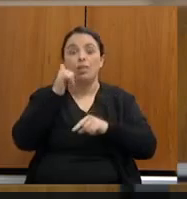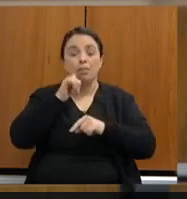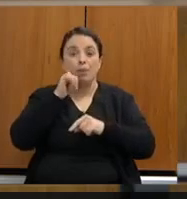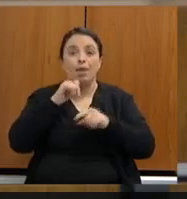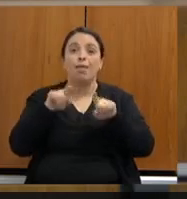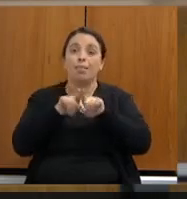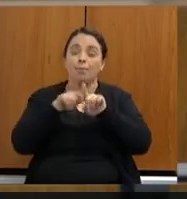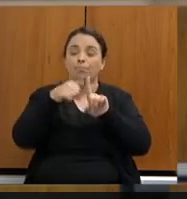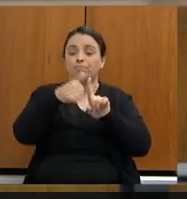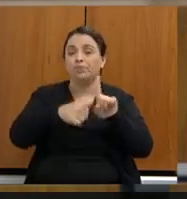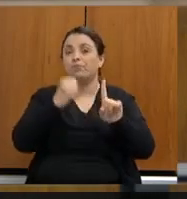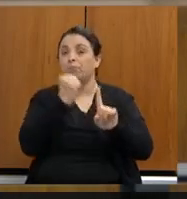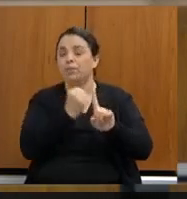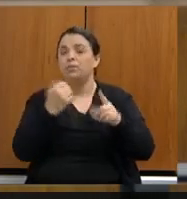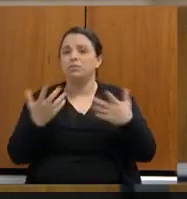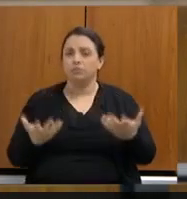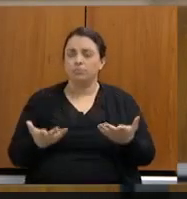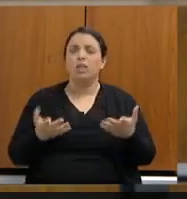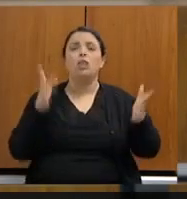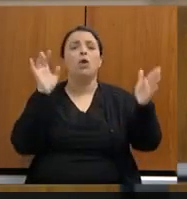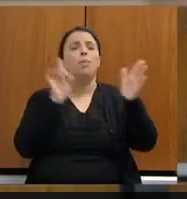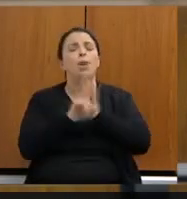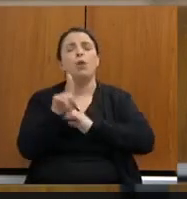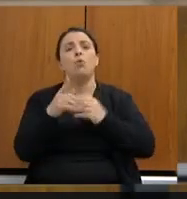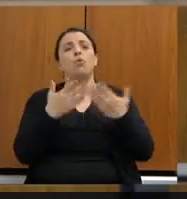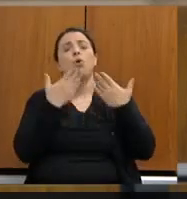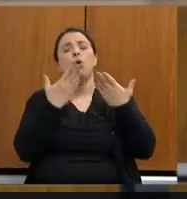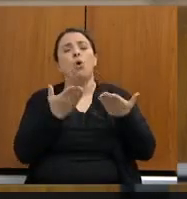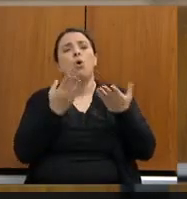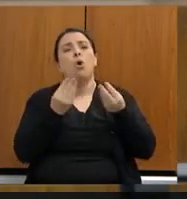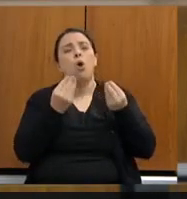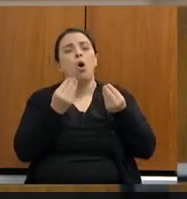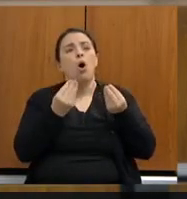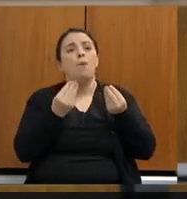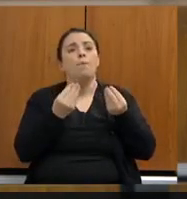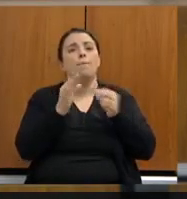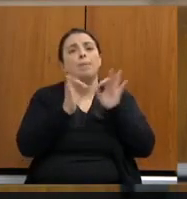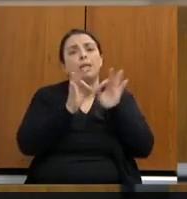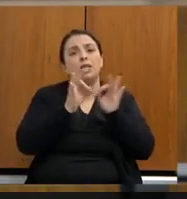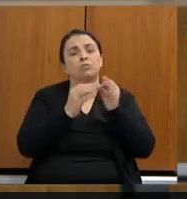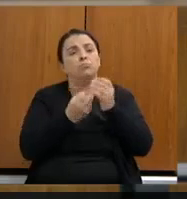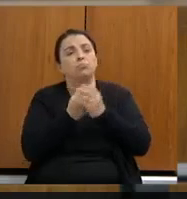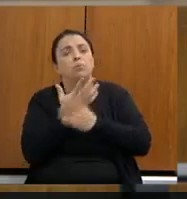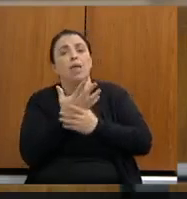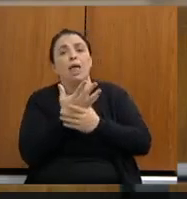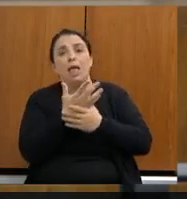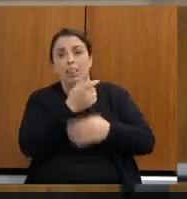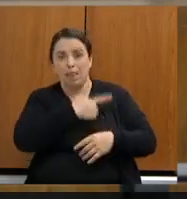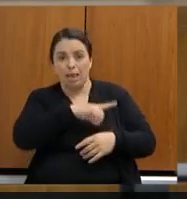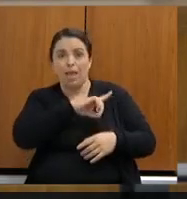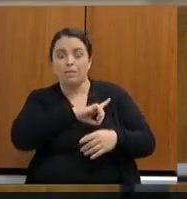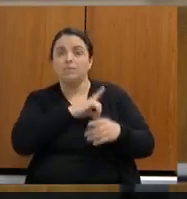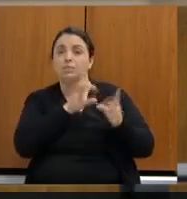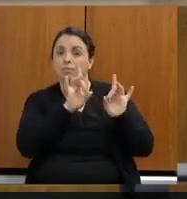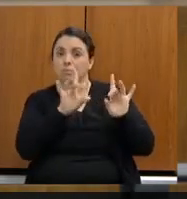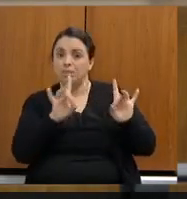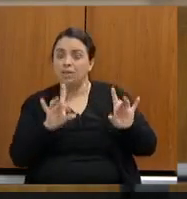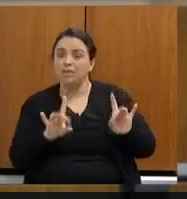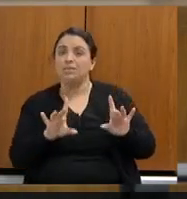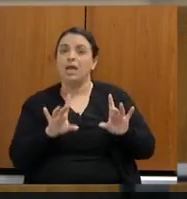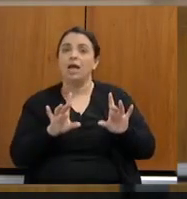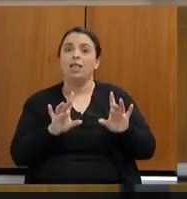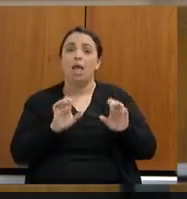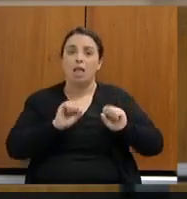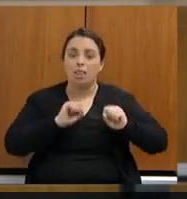planejamento da criação e expansão das delegacias especializadas no Atendimento à Mulher atualmente elas são 71 unidades